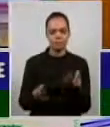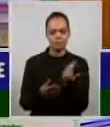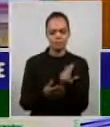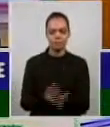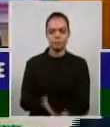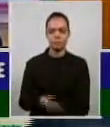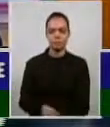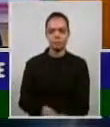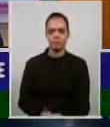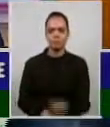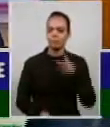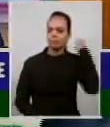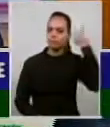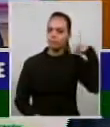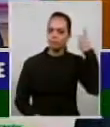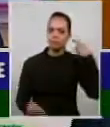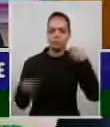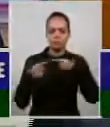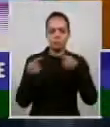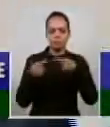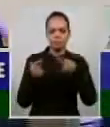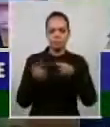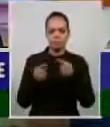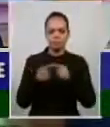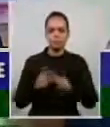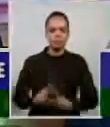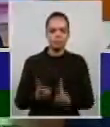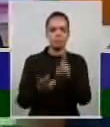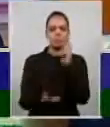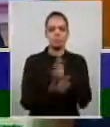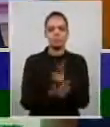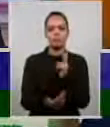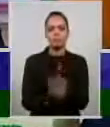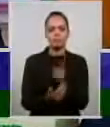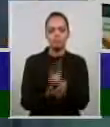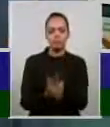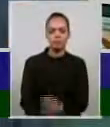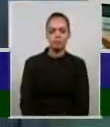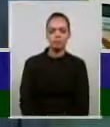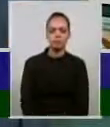simples. Os vereadores que concordam, permaneçam como estão.